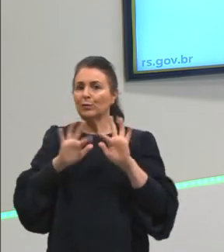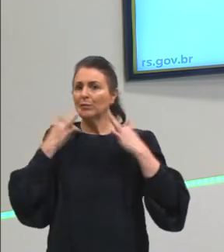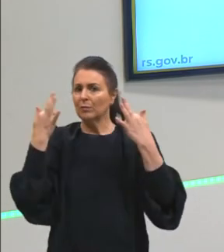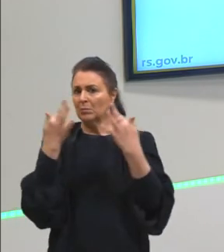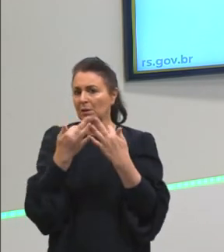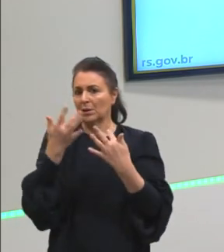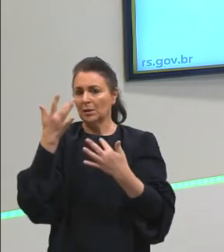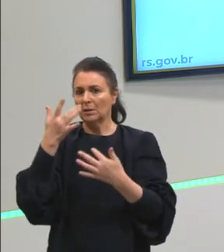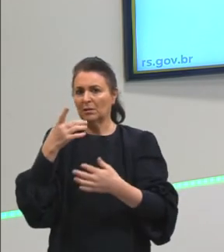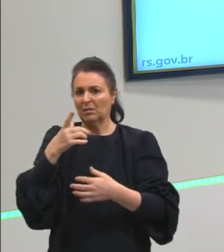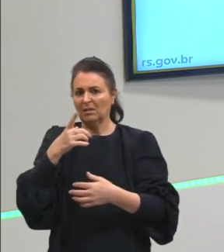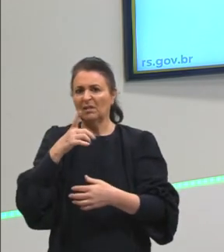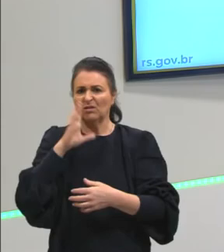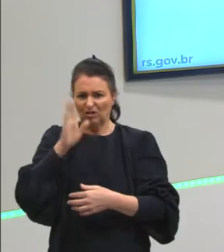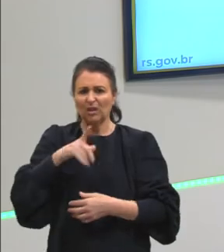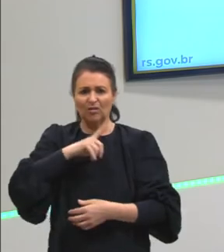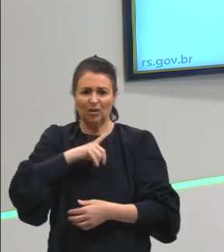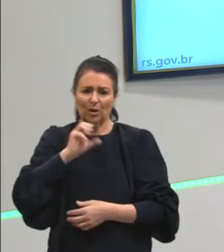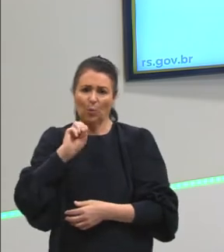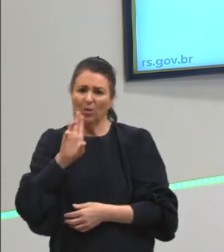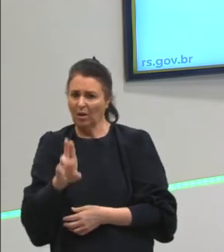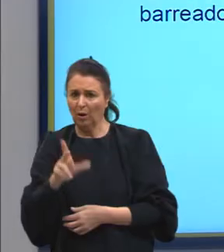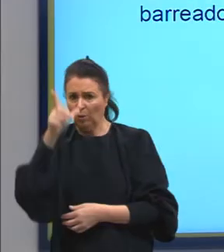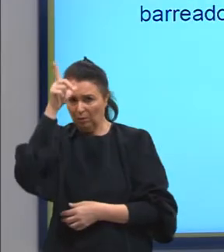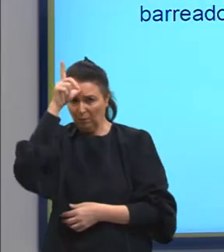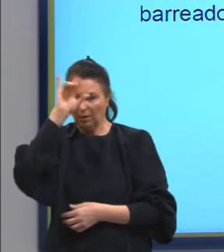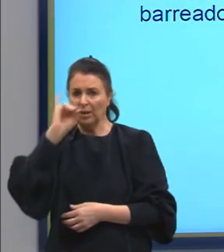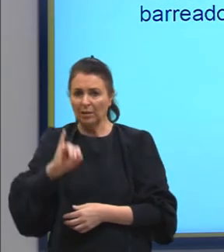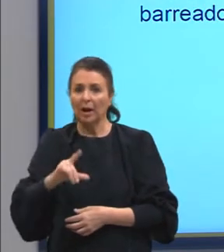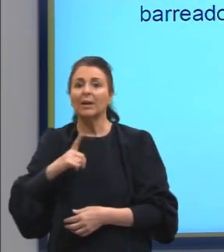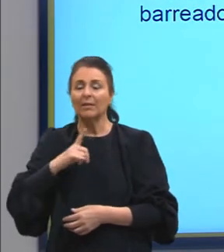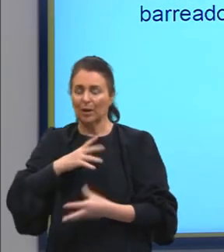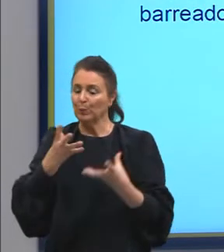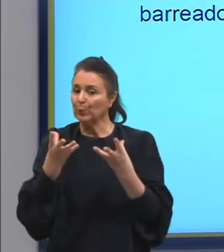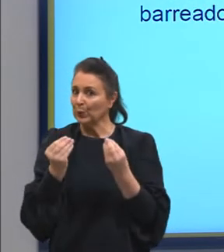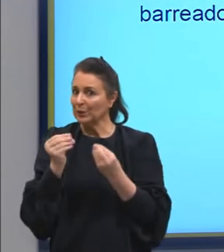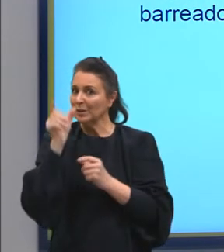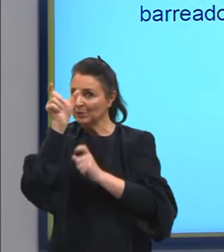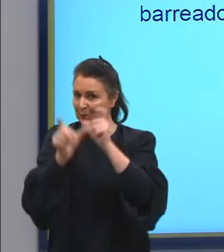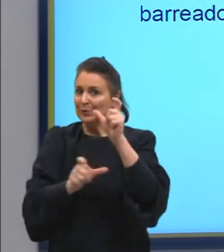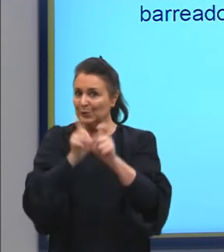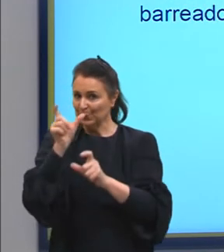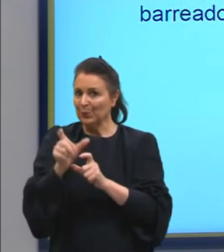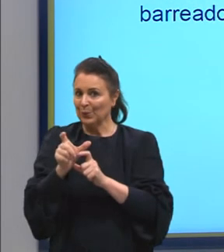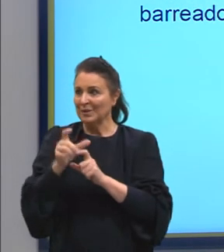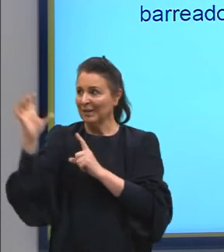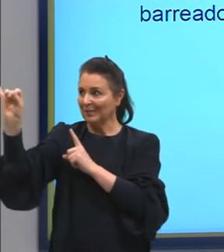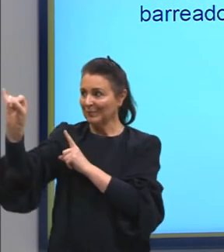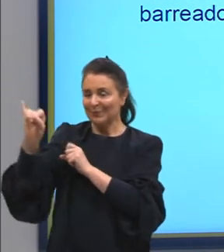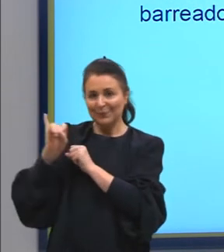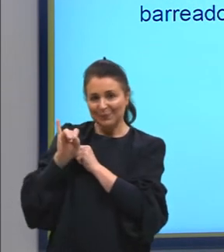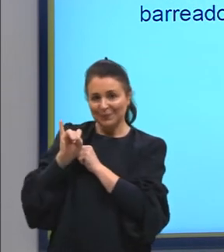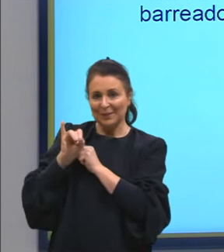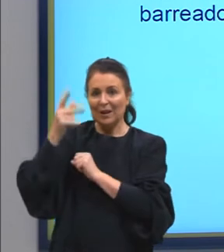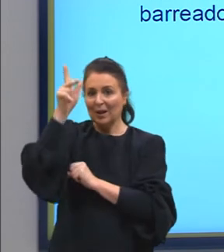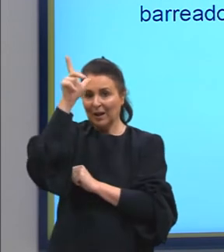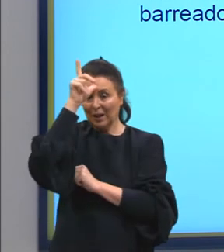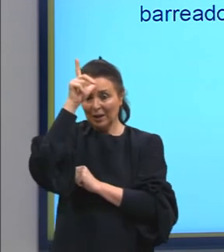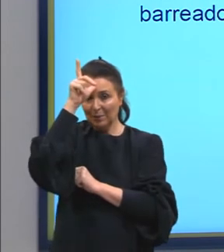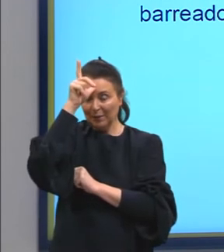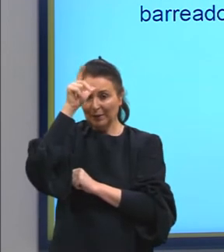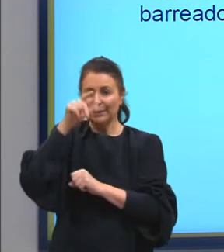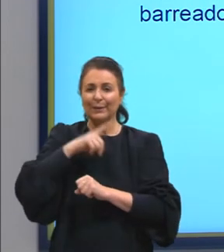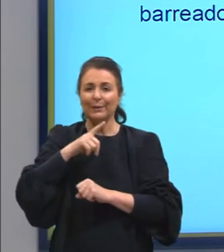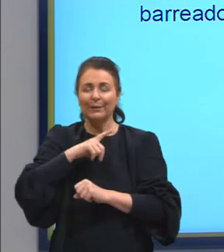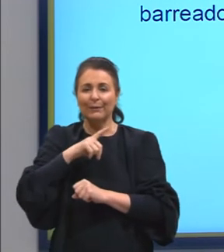Alemanha, mas aqui estão também em presença forte dos alemães italianos. E aí, dos alemães italianos, as festas típicas,